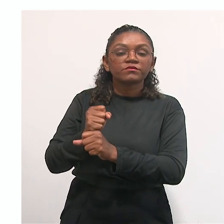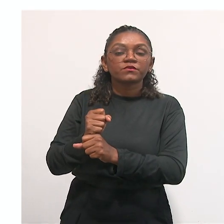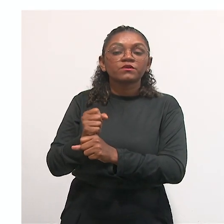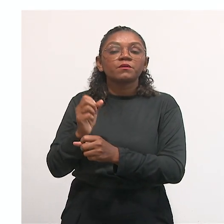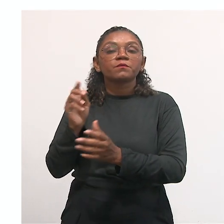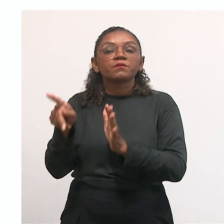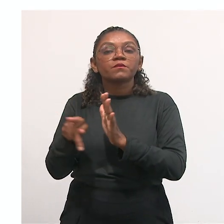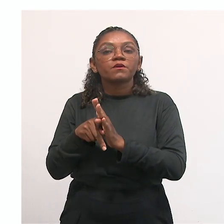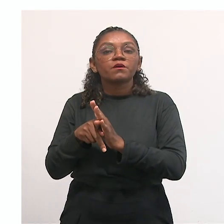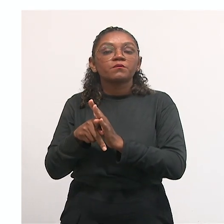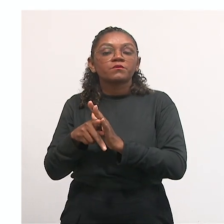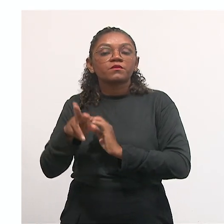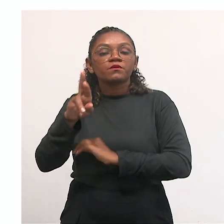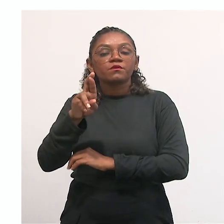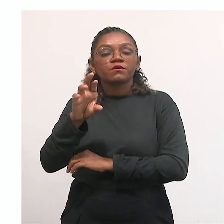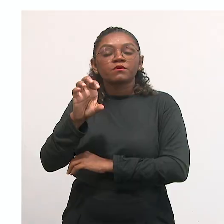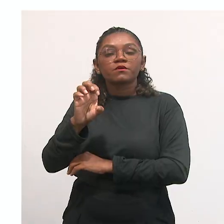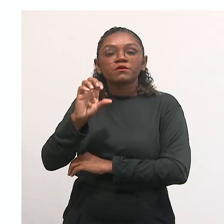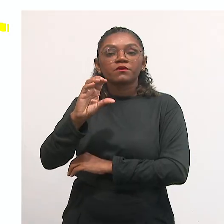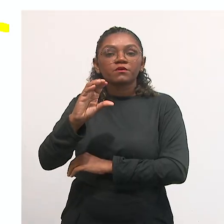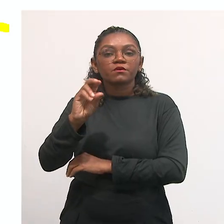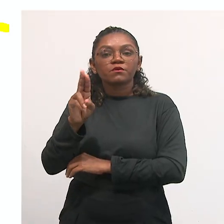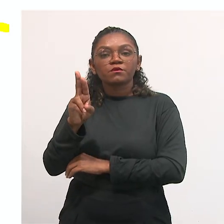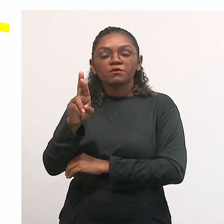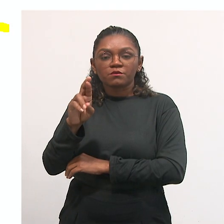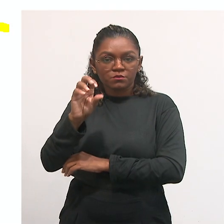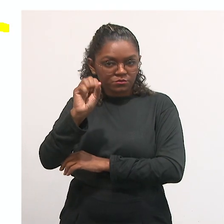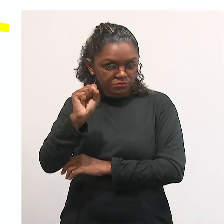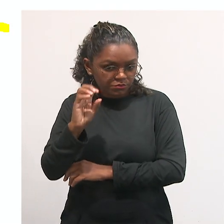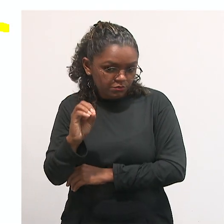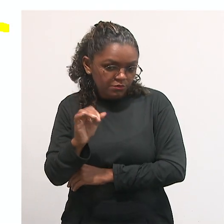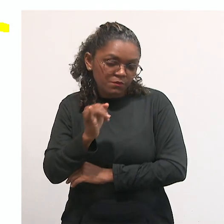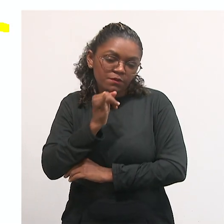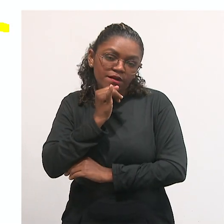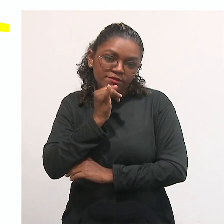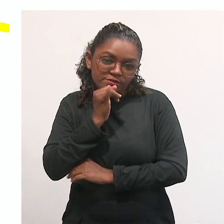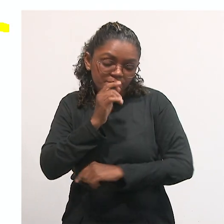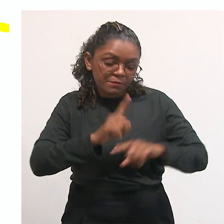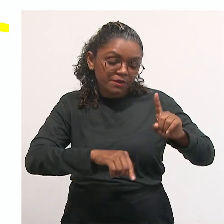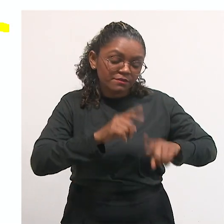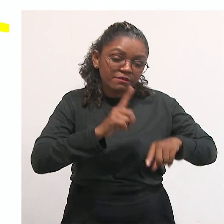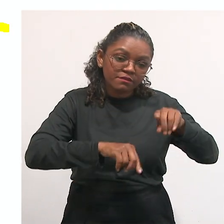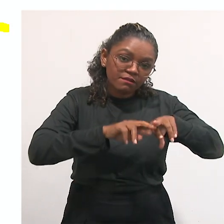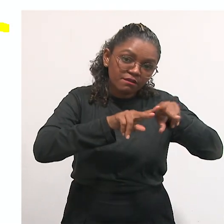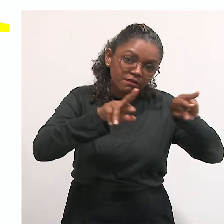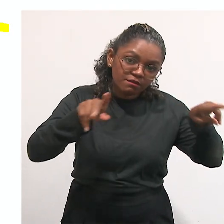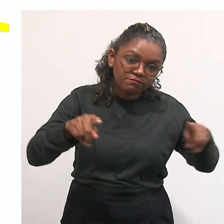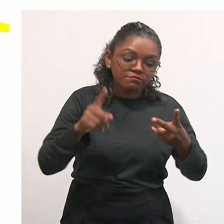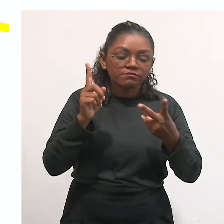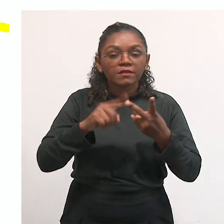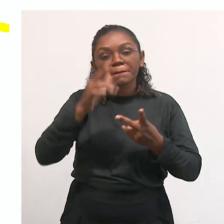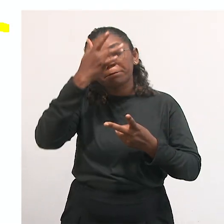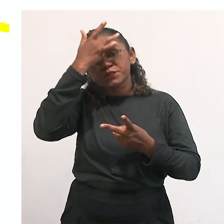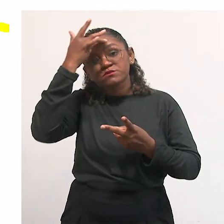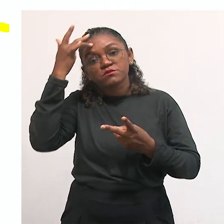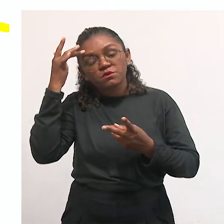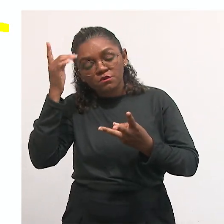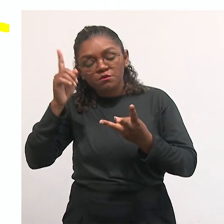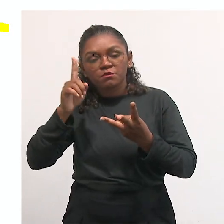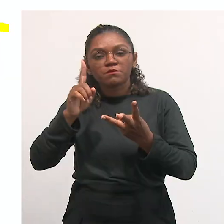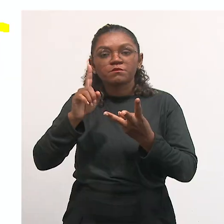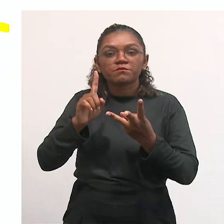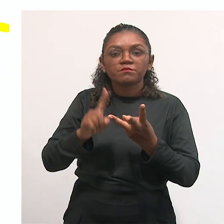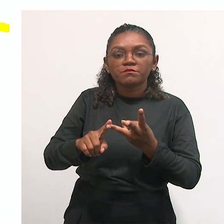faz, né, essa estimativa, a quantidade de materiais, quantidade de recursos humanos, equipamentos,